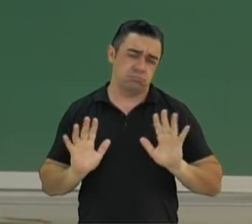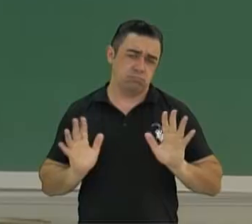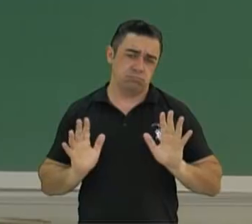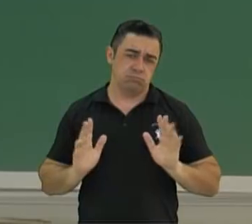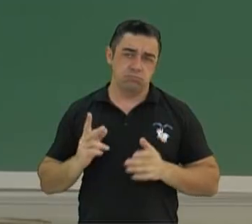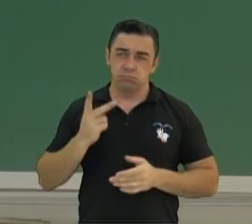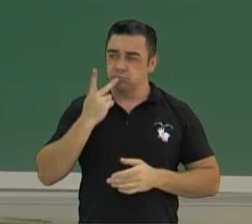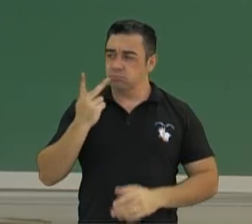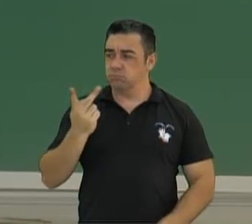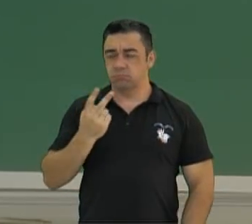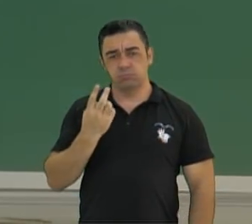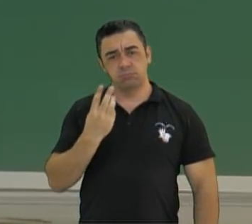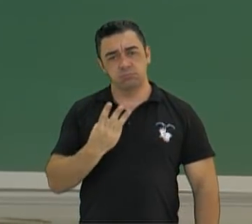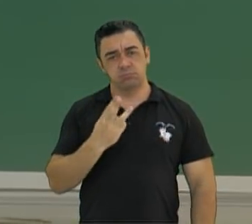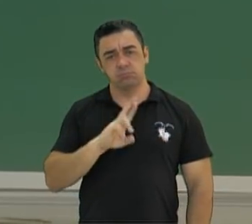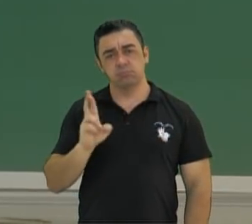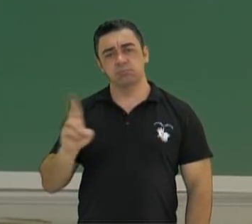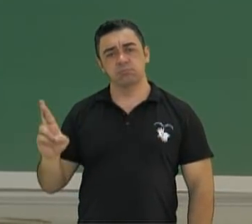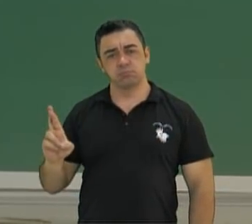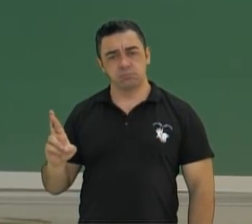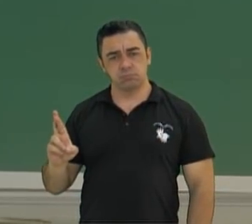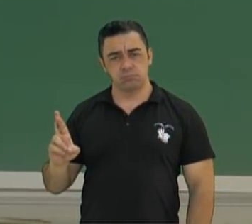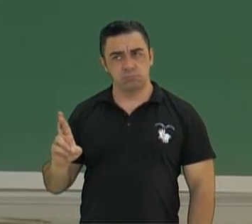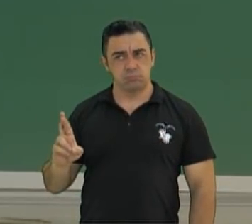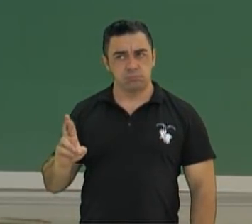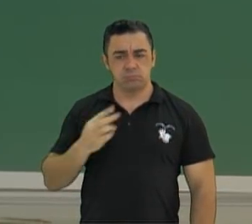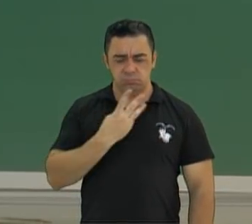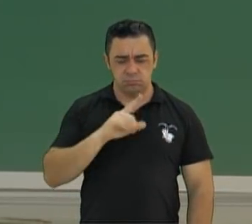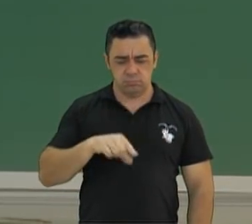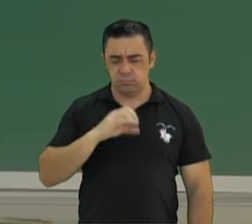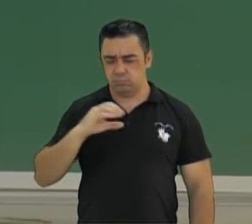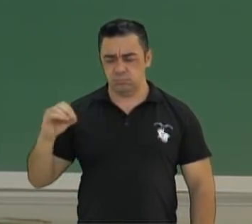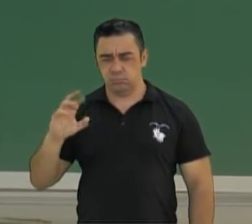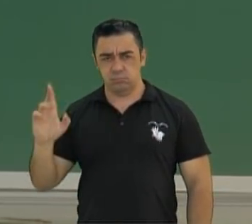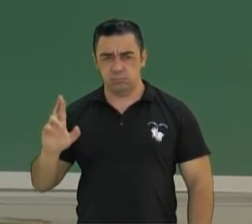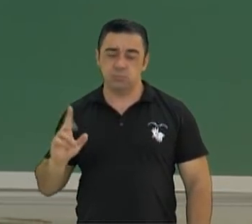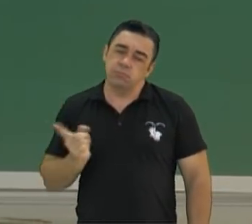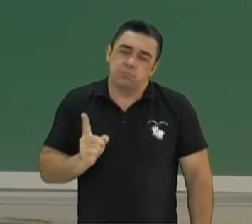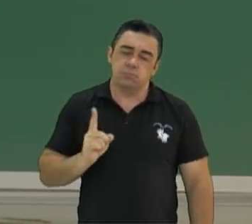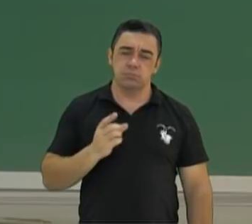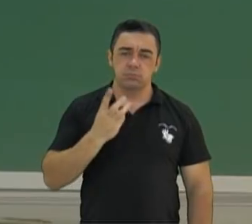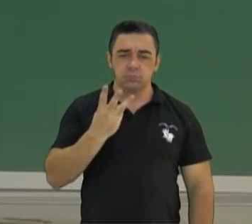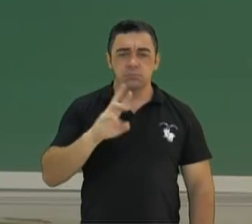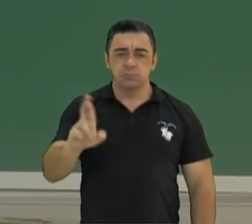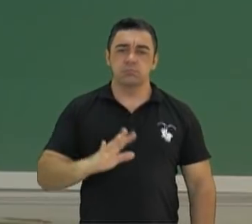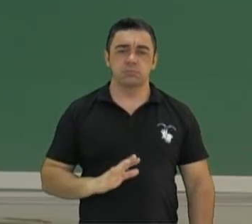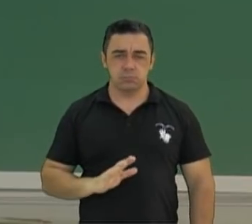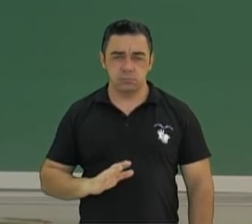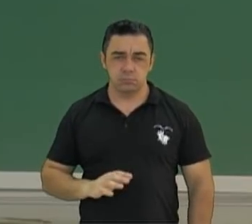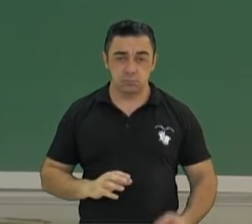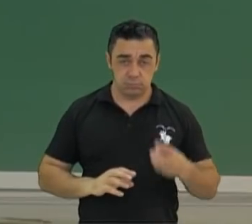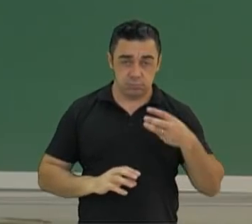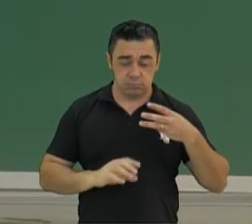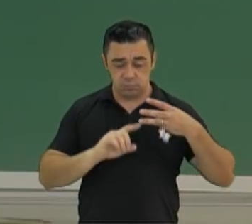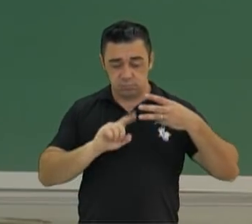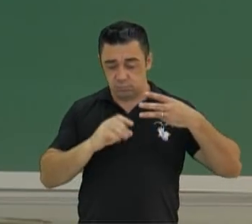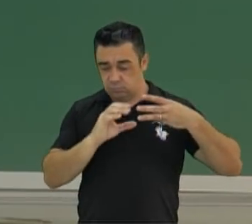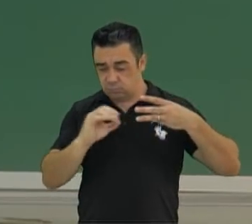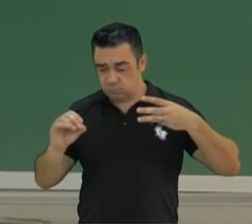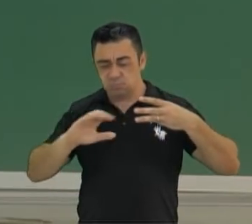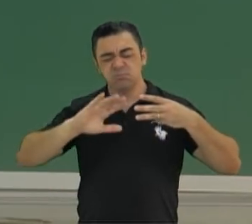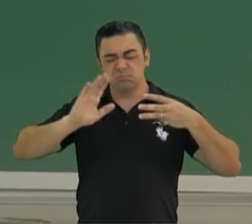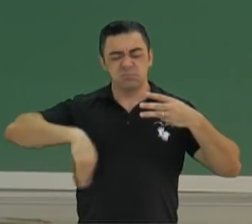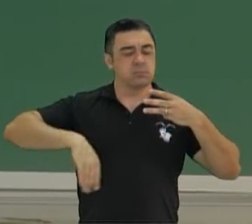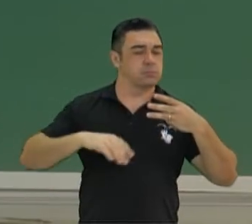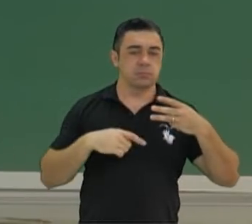vai falar R$3, 3,00 reais. Ou fala. Quando é zero na casa decimal, a gente pode